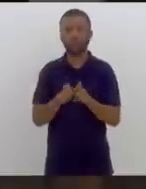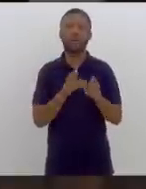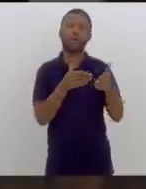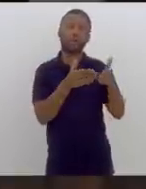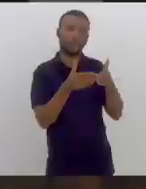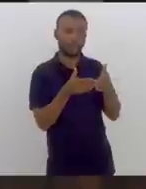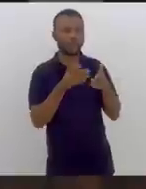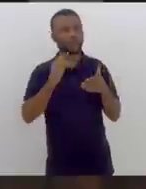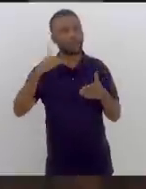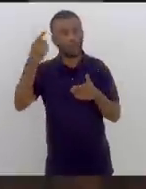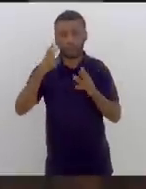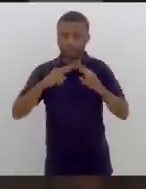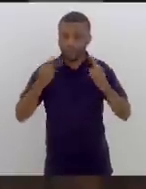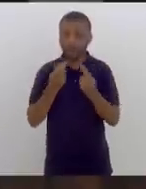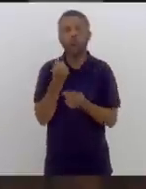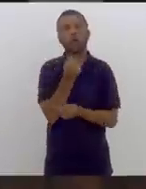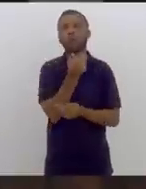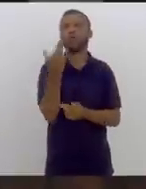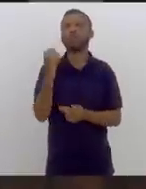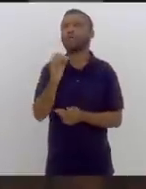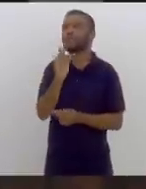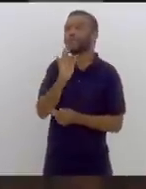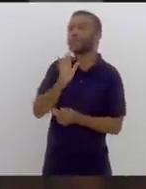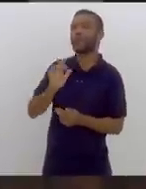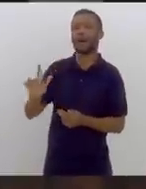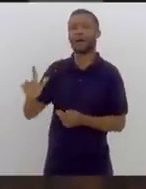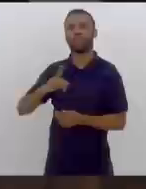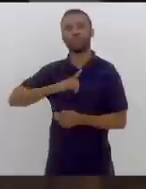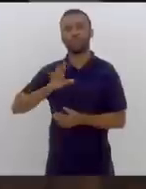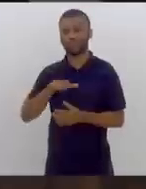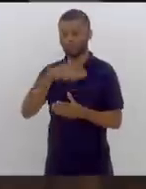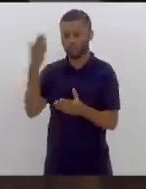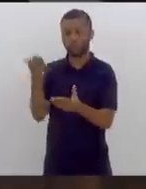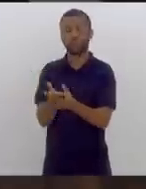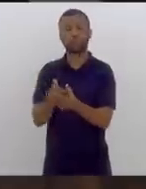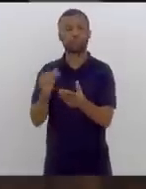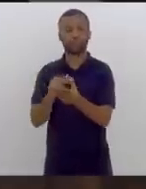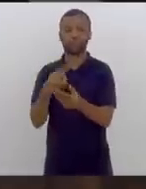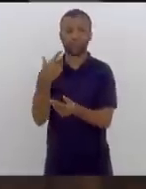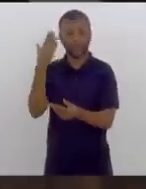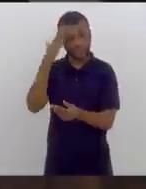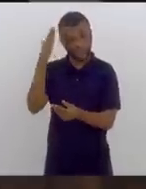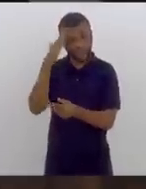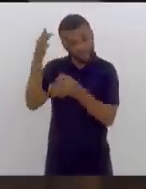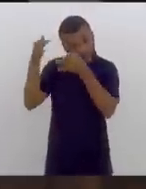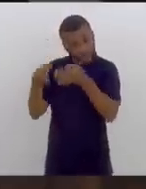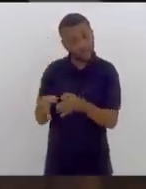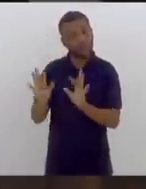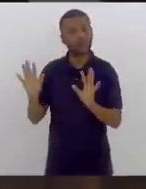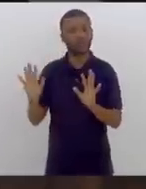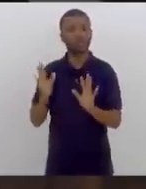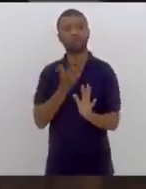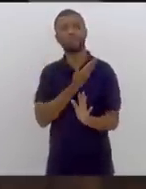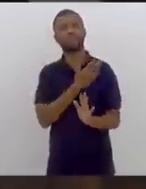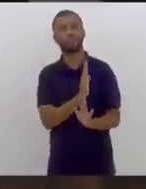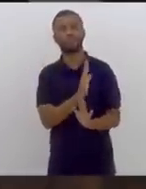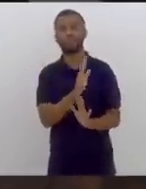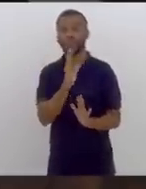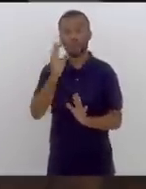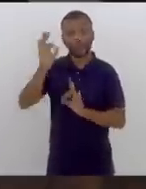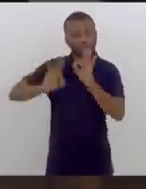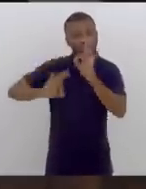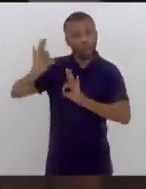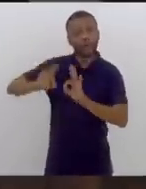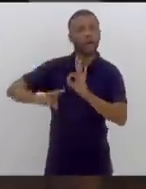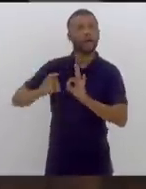por gentileza na próxima Quantos são assim para que possamos saber realmente e trazer números que eu falo o seguinte